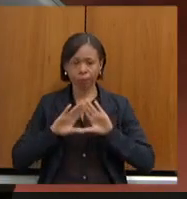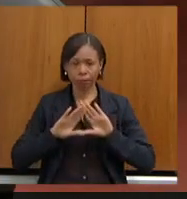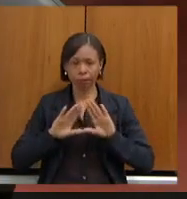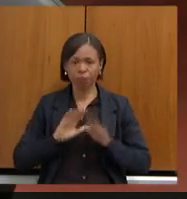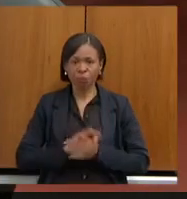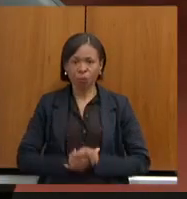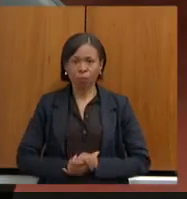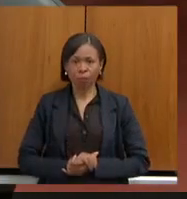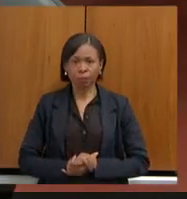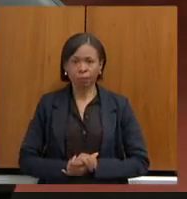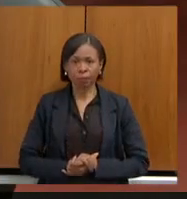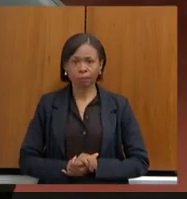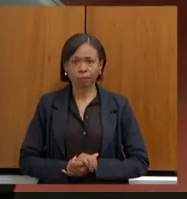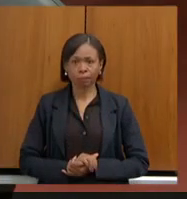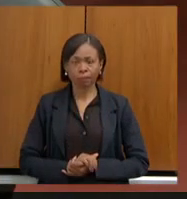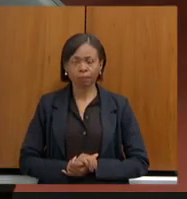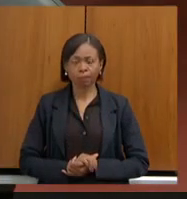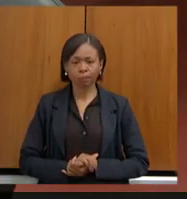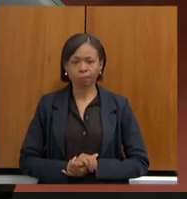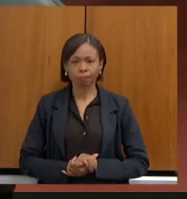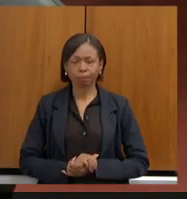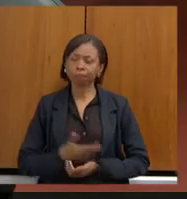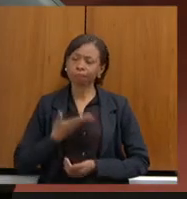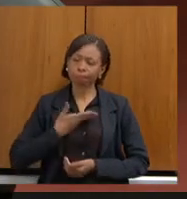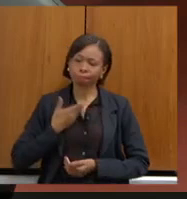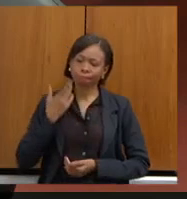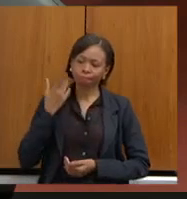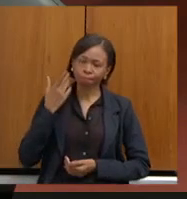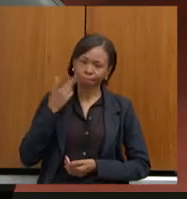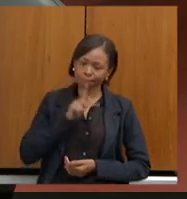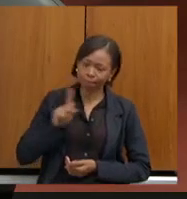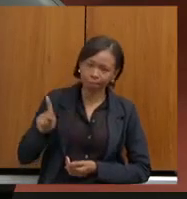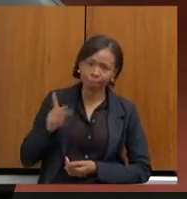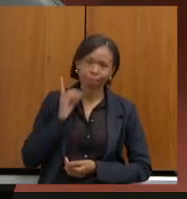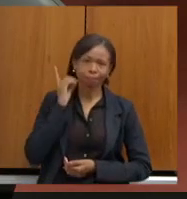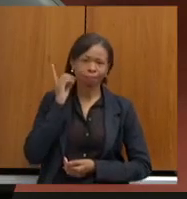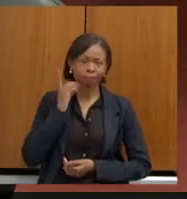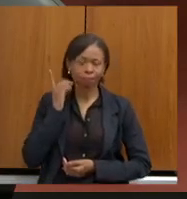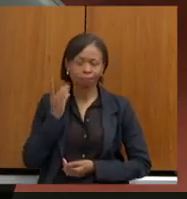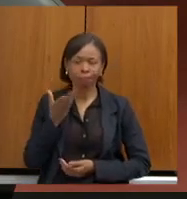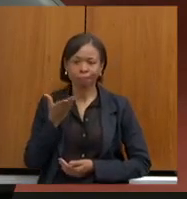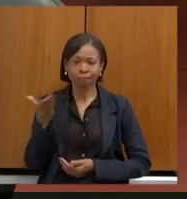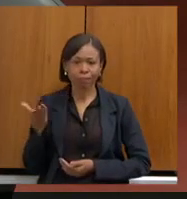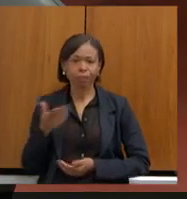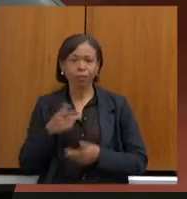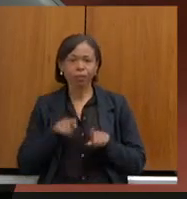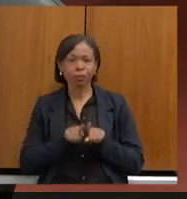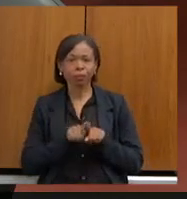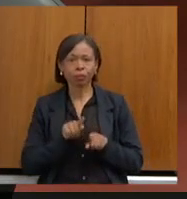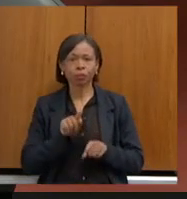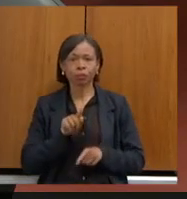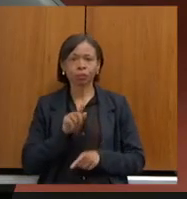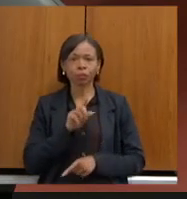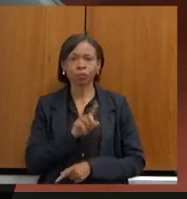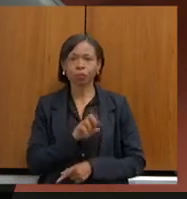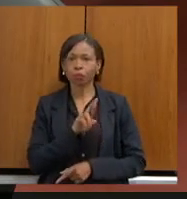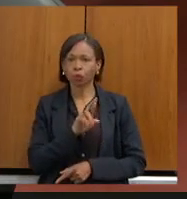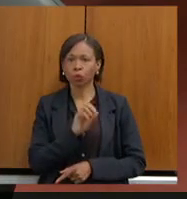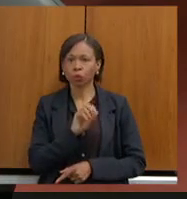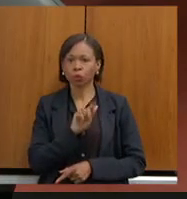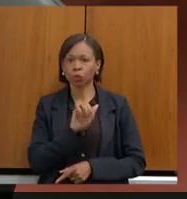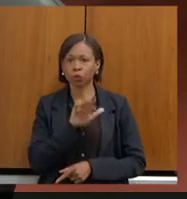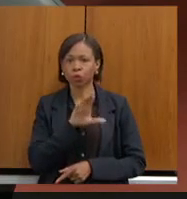o senhor presidente e nobres colegas complementando mais uma vez complementar do que o Rogério Greco toda sua